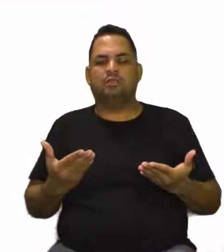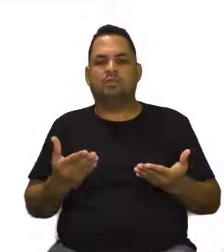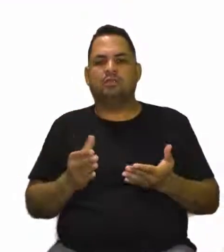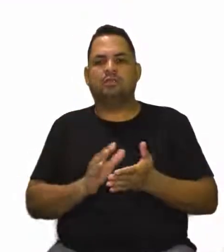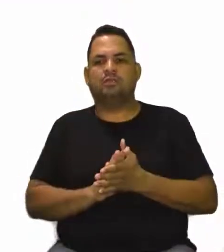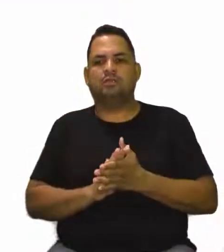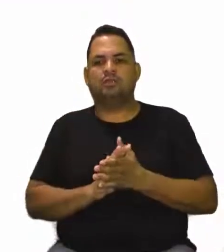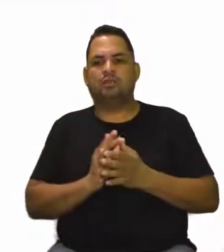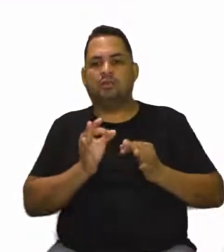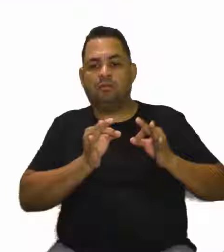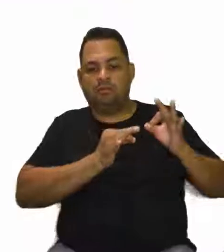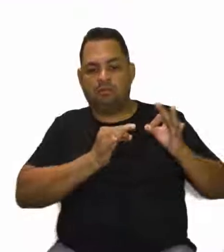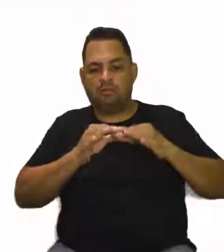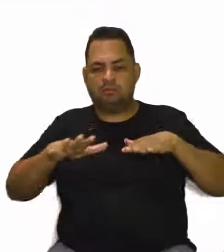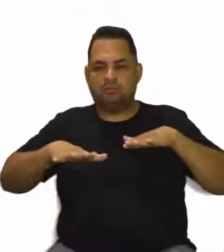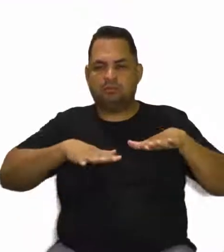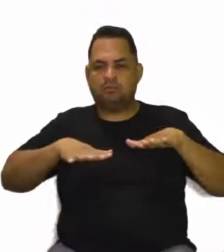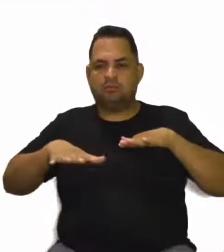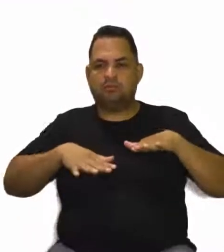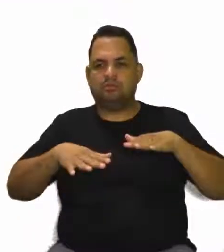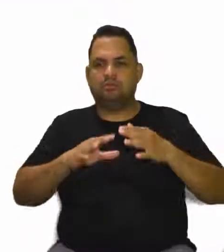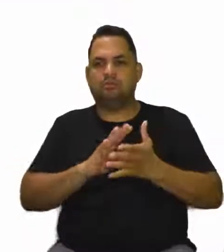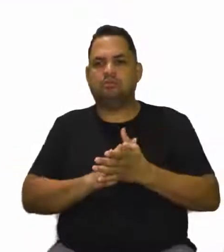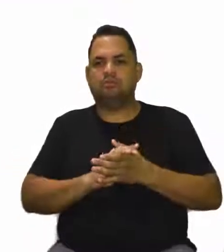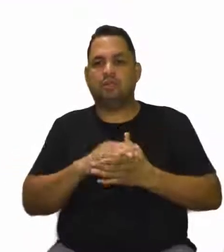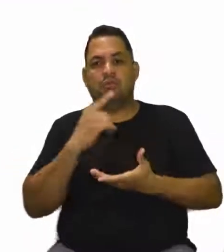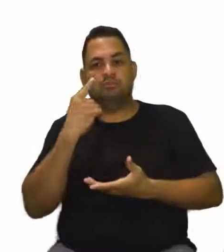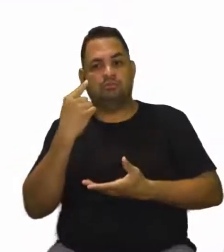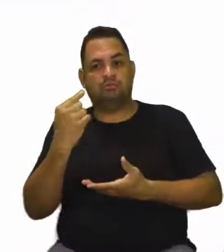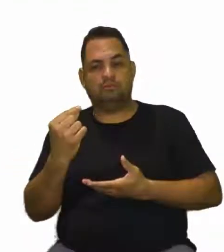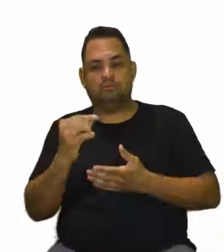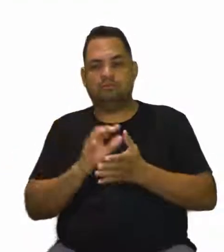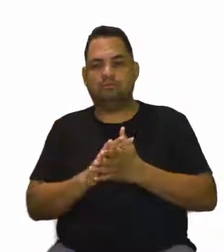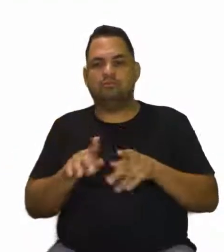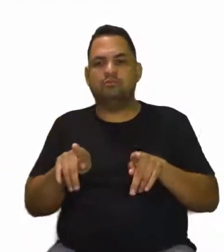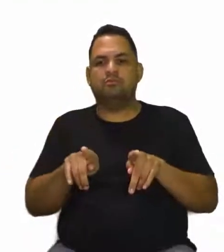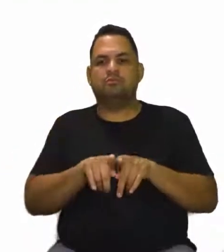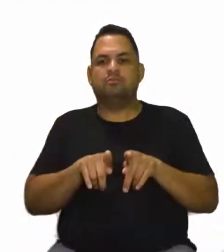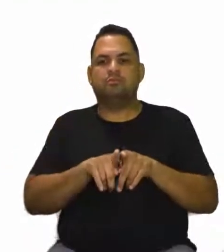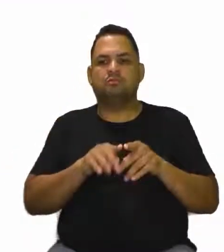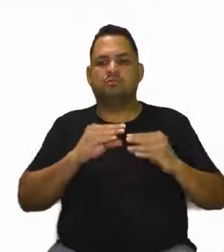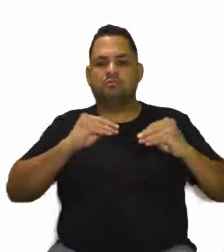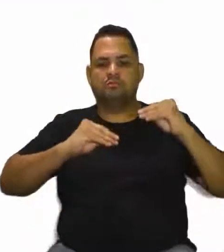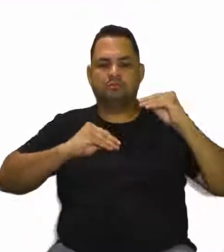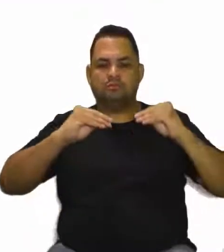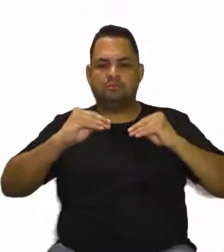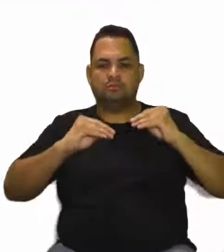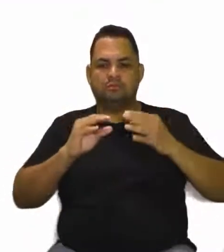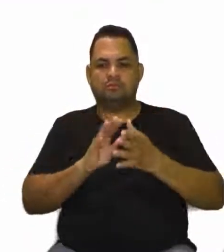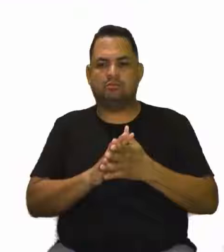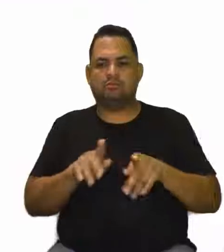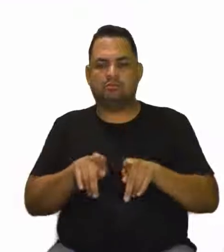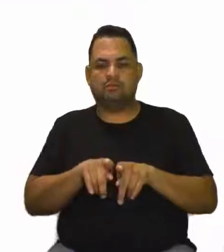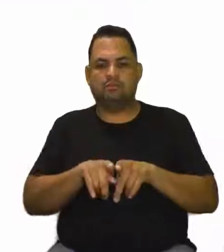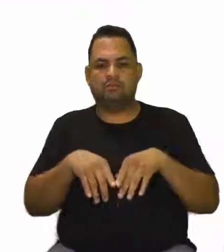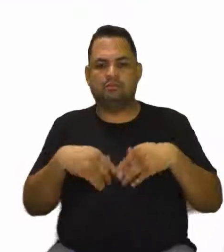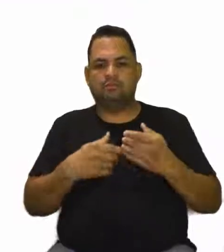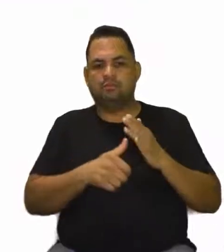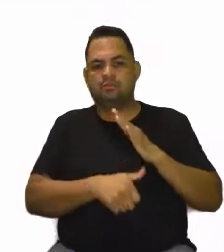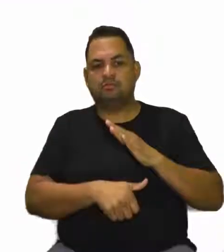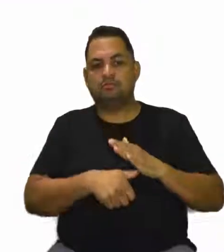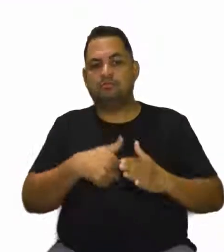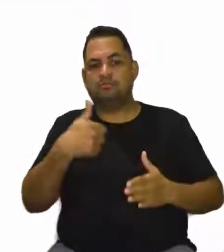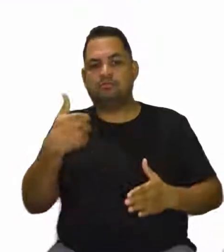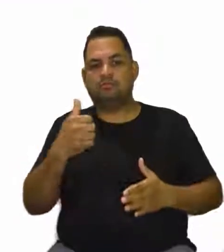a coordenação, a velocidade e a flexibilidade. Então, o primeiro